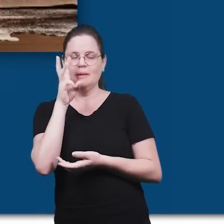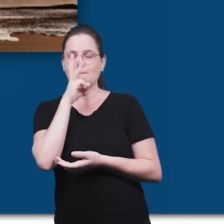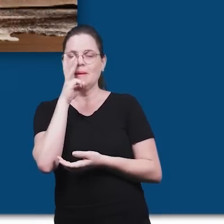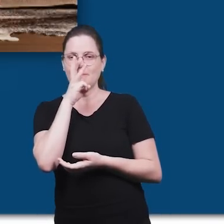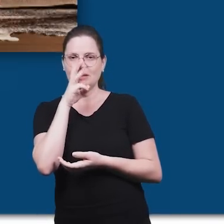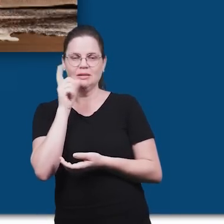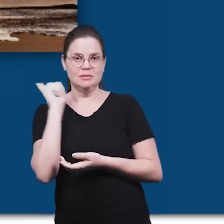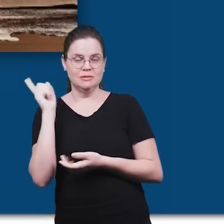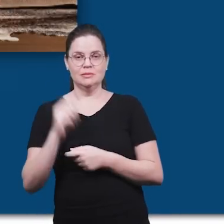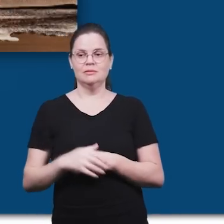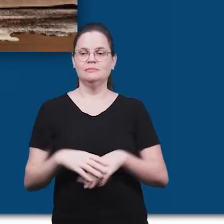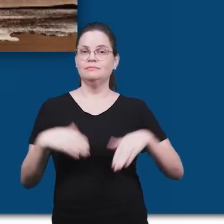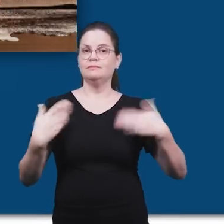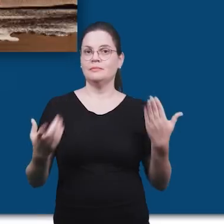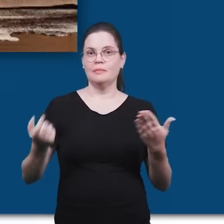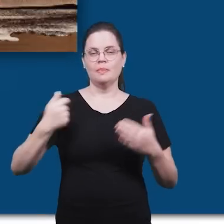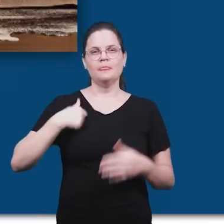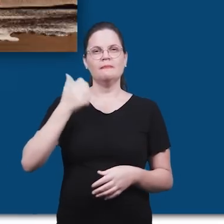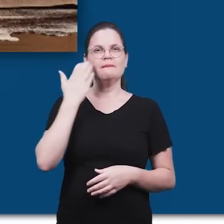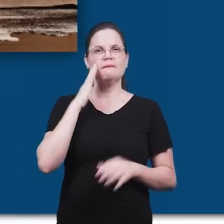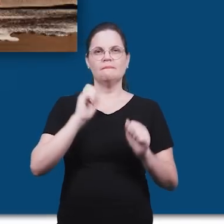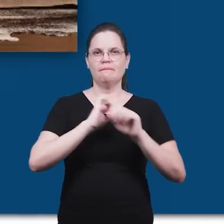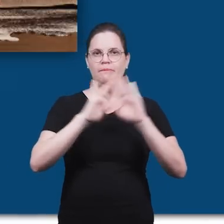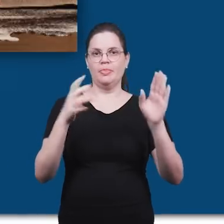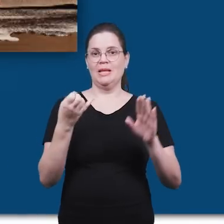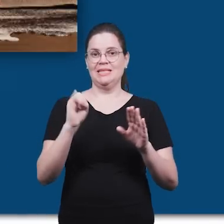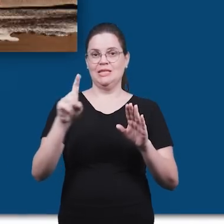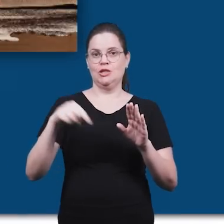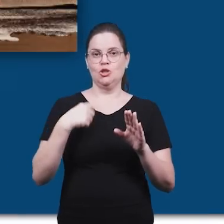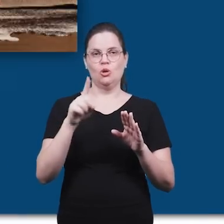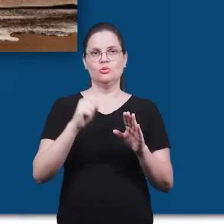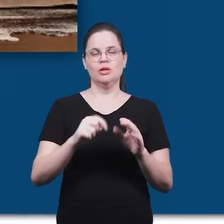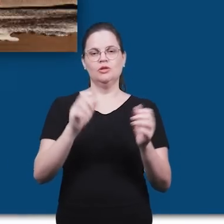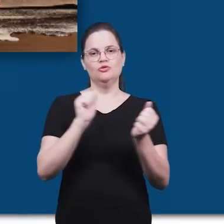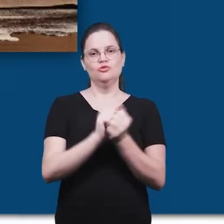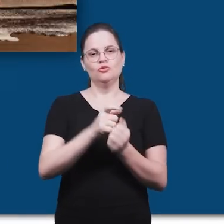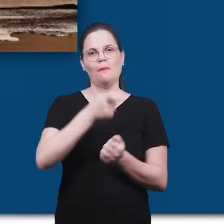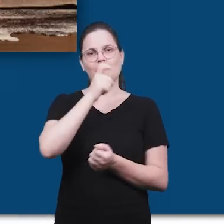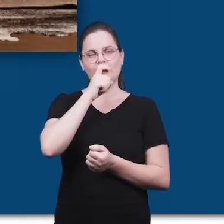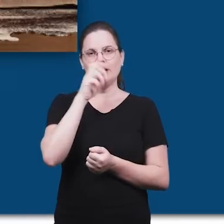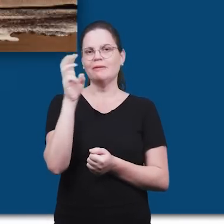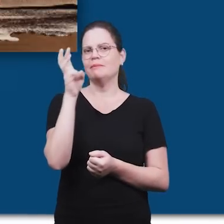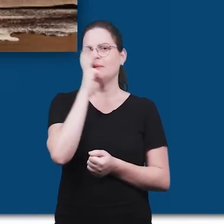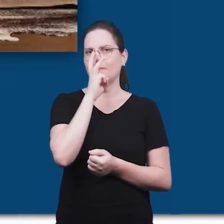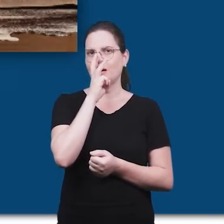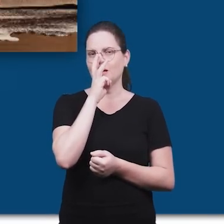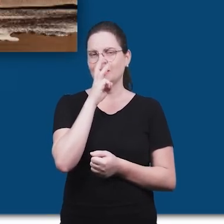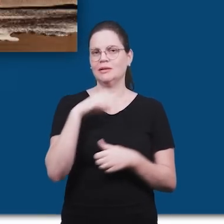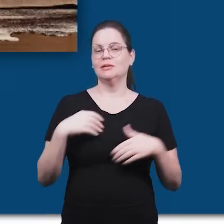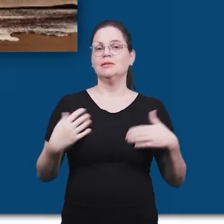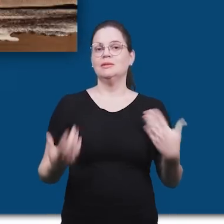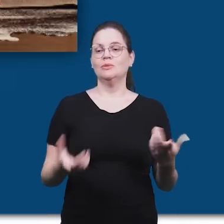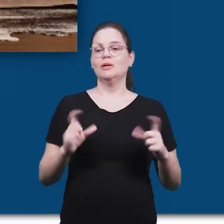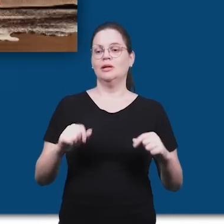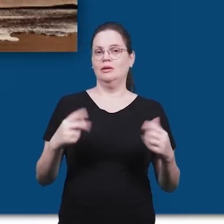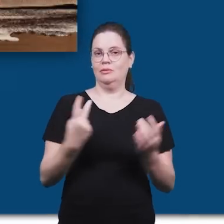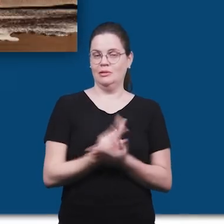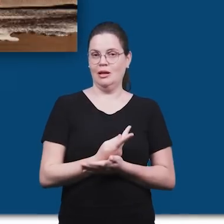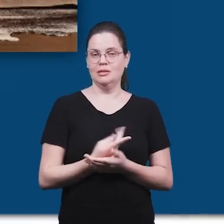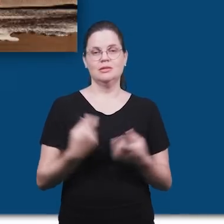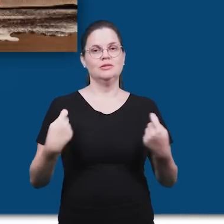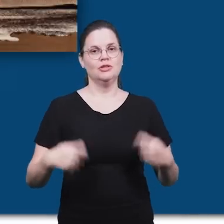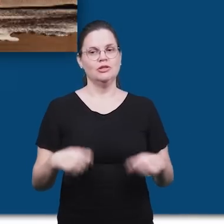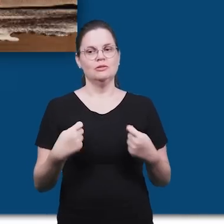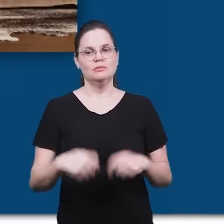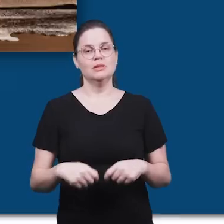nos conscientizar que quando nós estamos com o papai e com a mamãe, a tia vai falar outras coisas que a gente